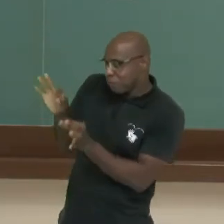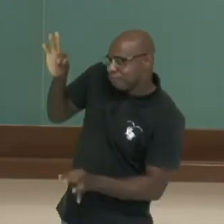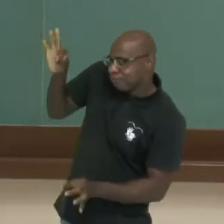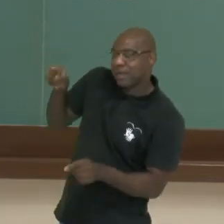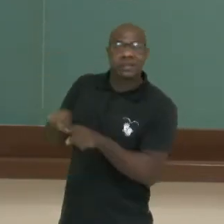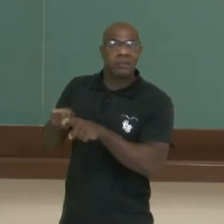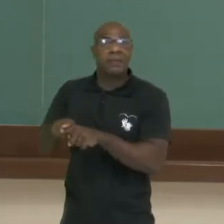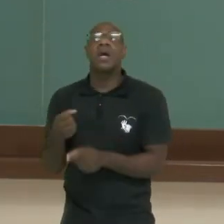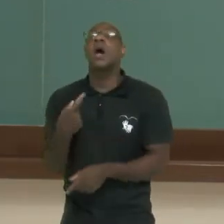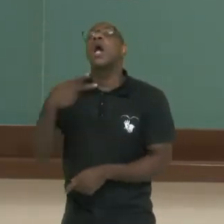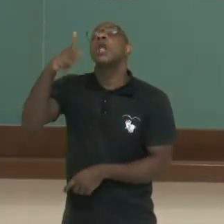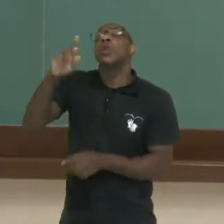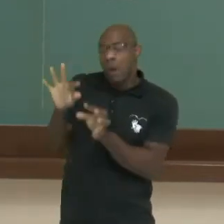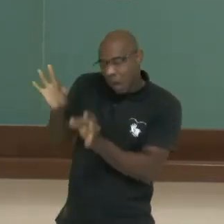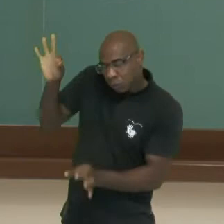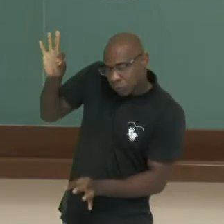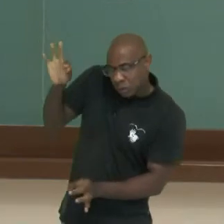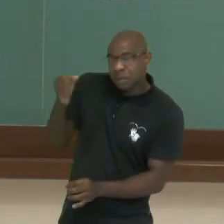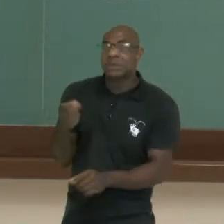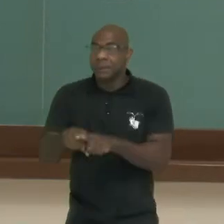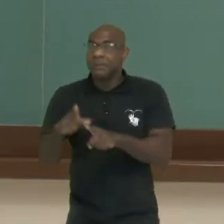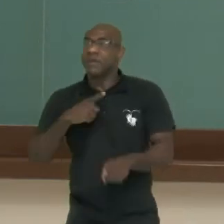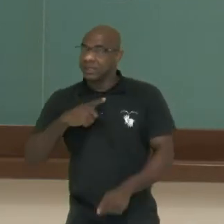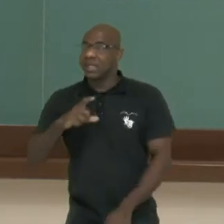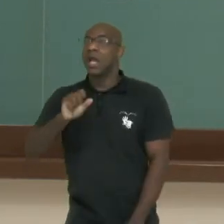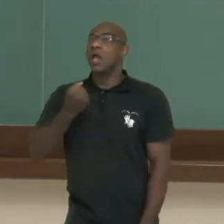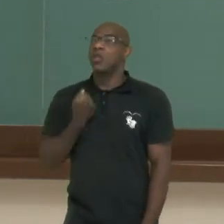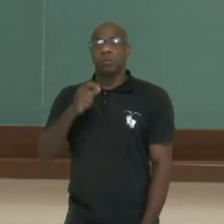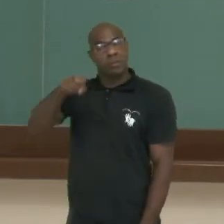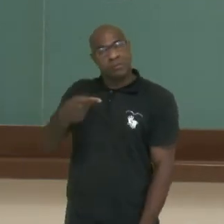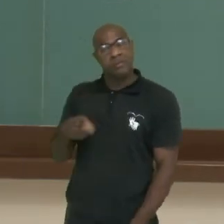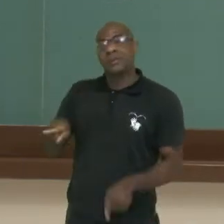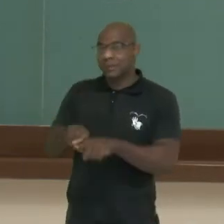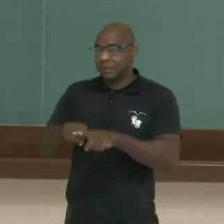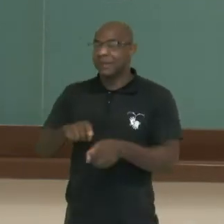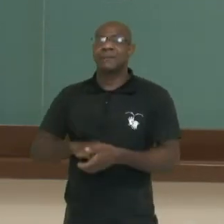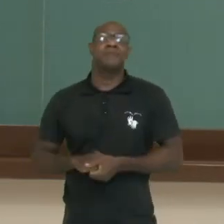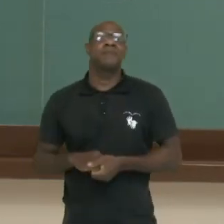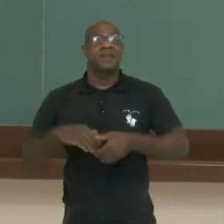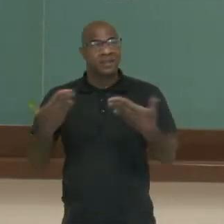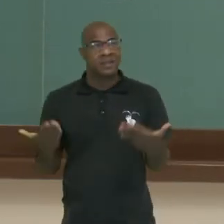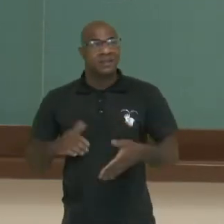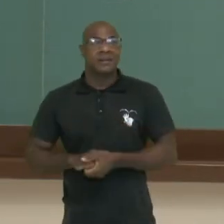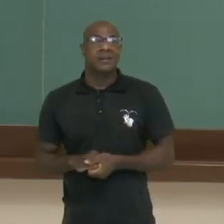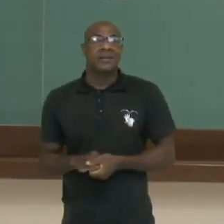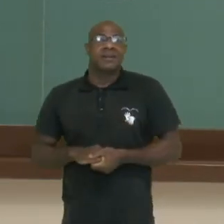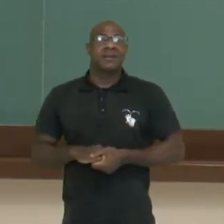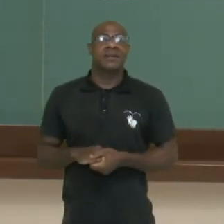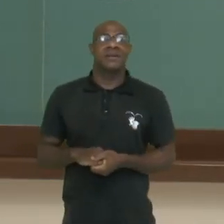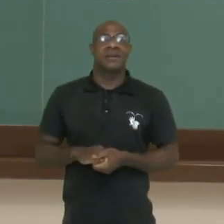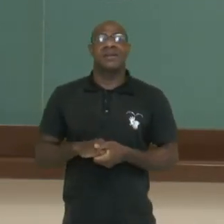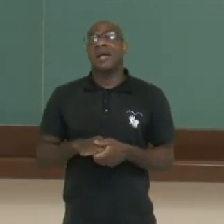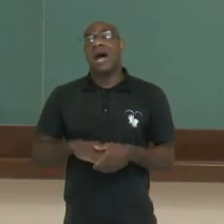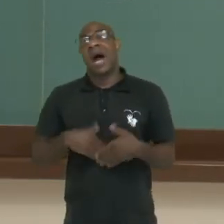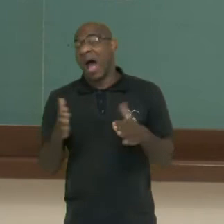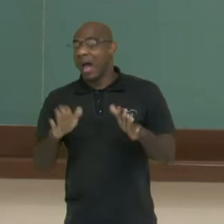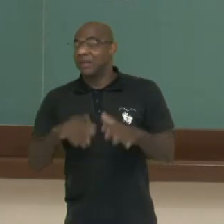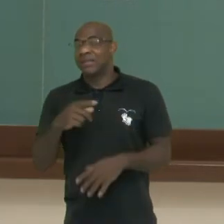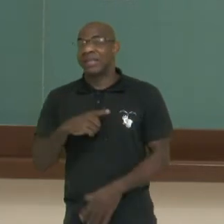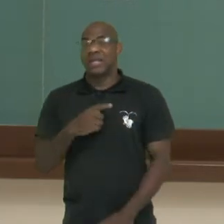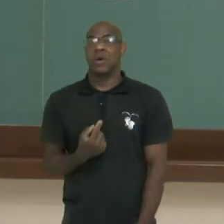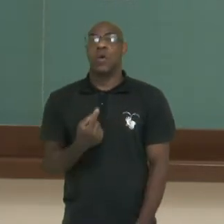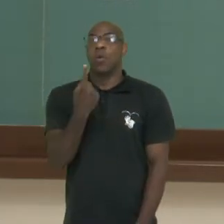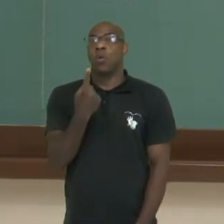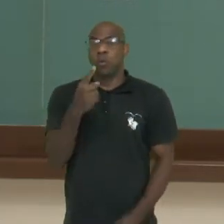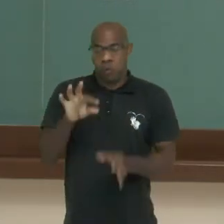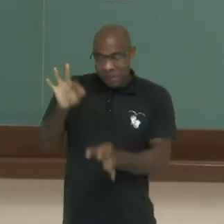você vai ver tua altura, você vai ver que certamente vai ser um número decimal, tá bom? A não ser que você tenha 1 metro certinho ou 2 metros,